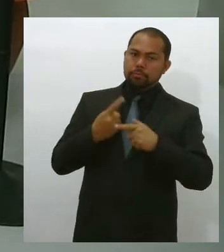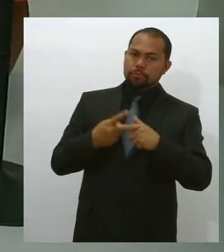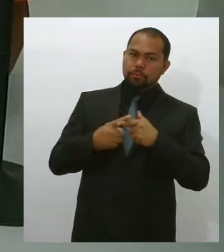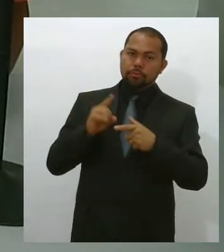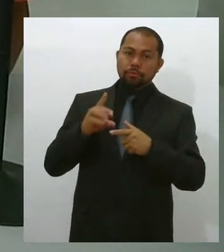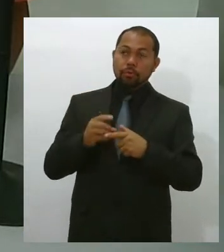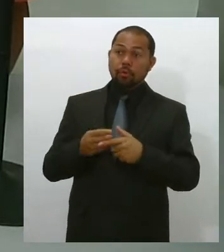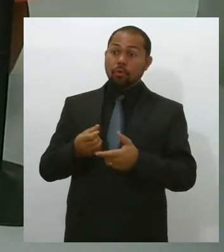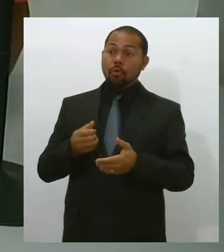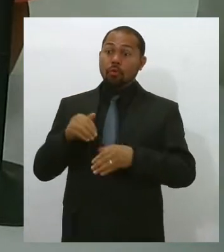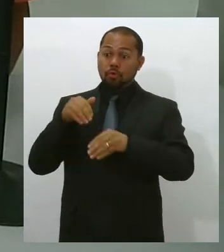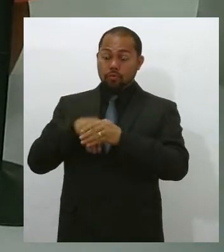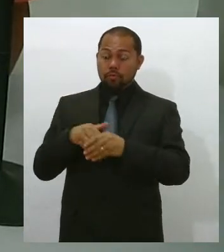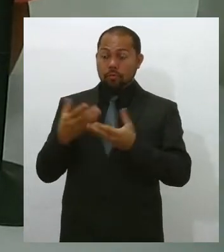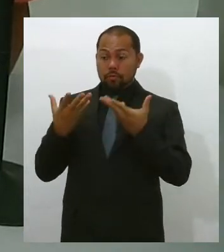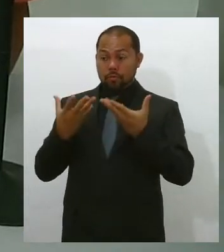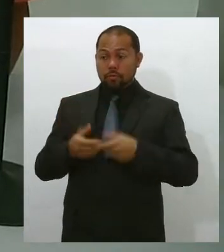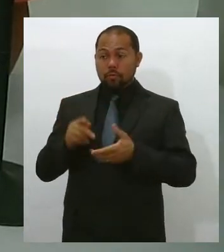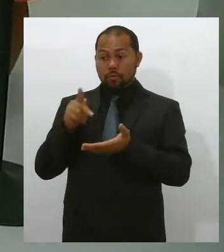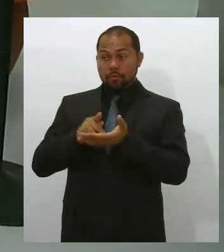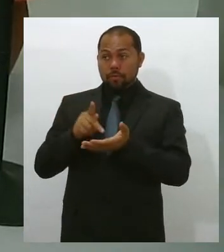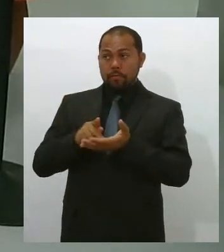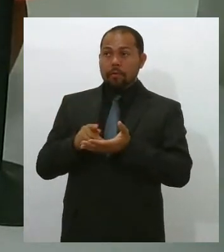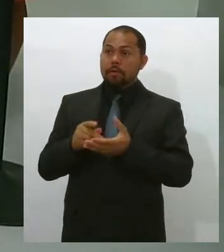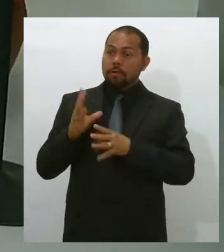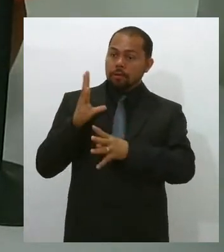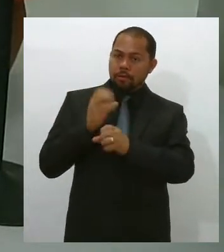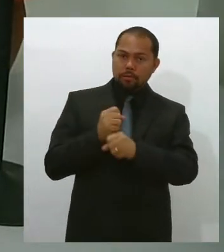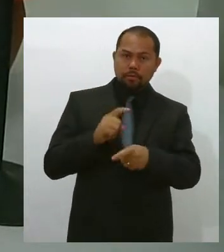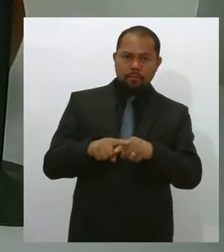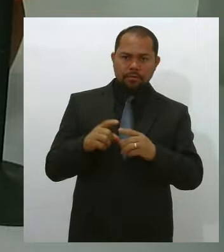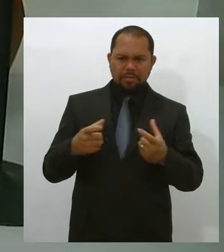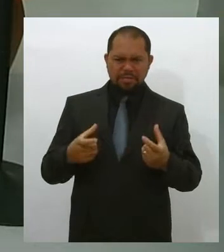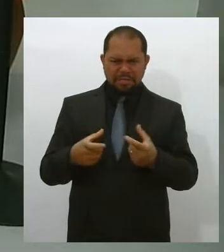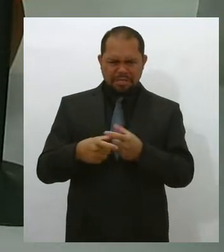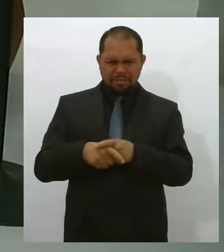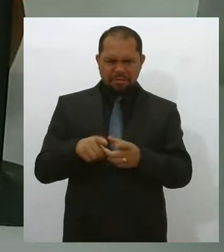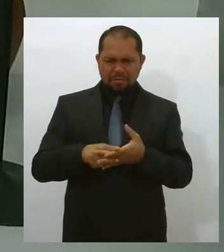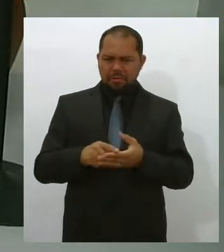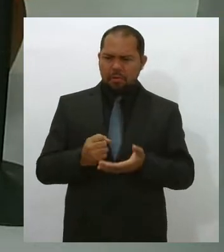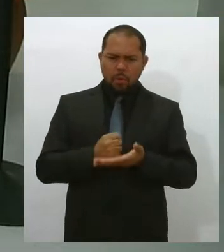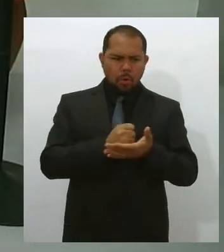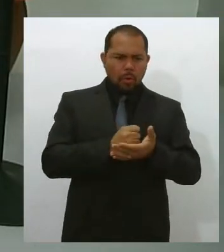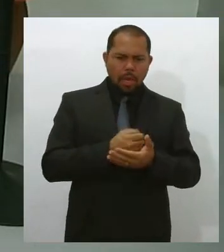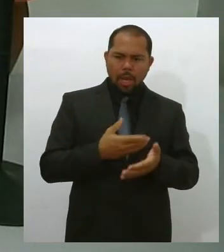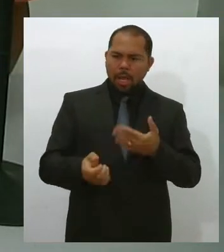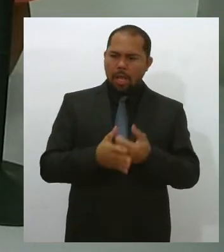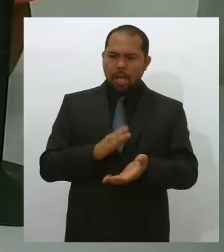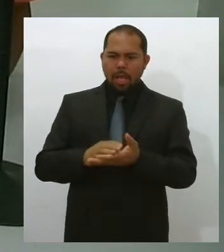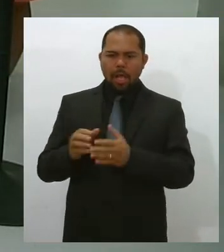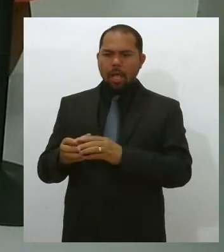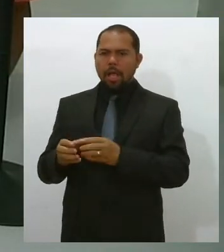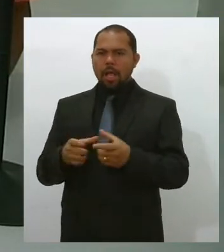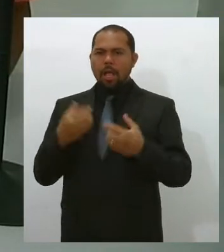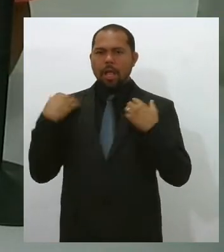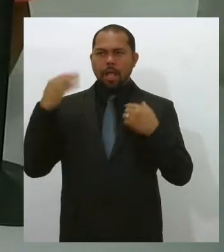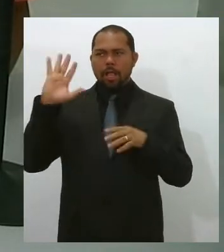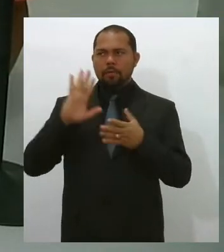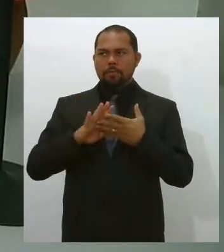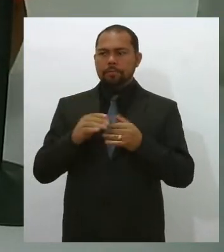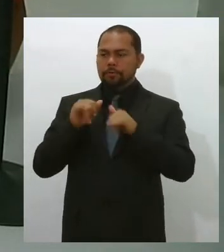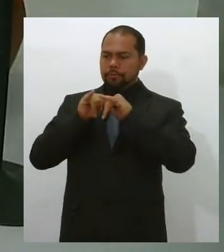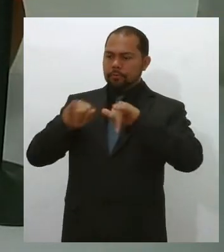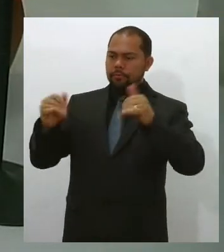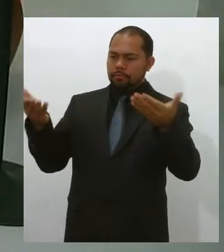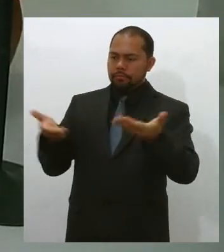mas essa diminuição não favorece nenhuma candidatura específica bom esse é o nosso recado de hoje sobre